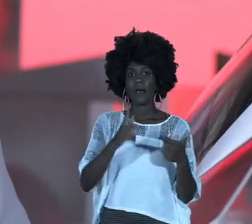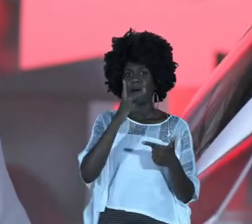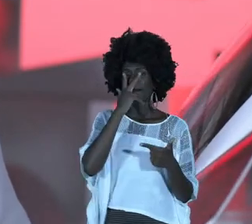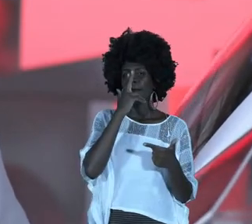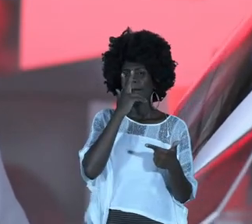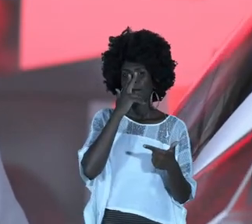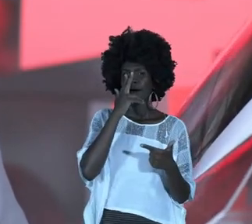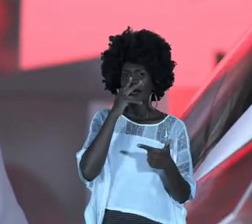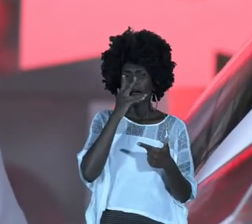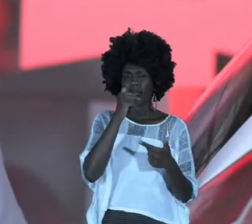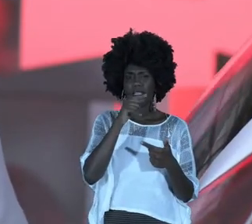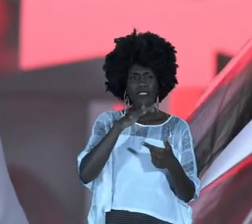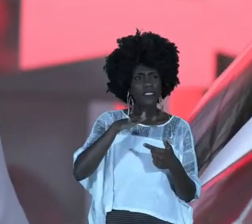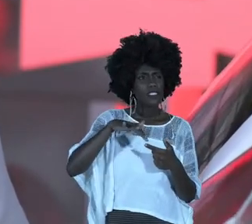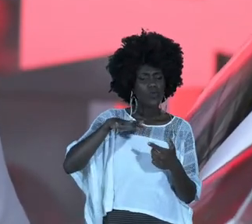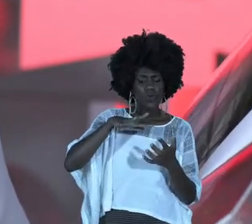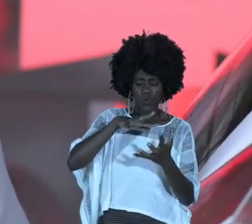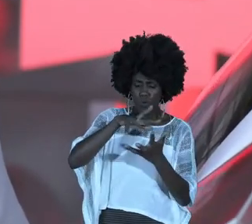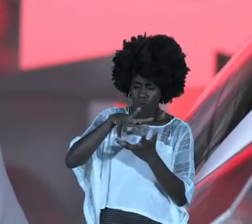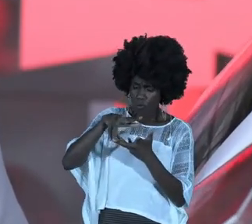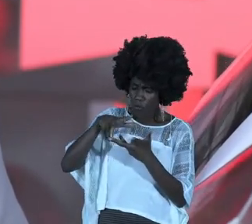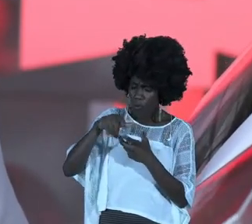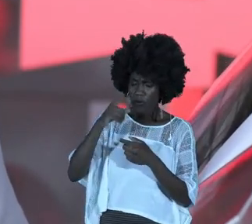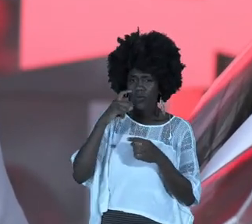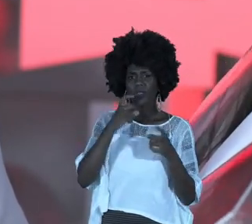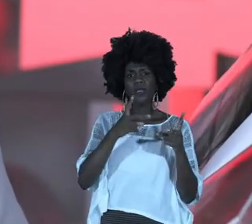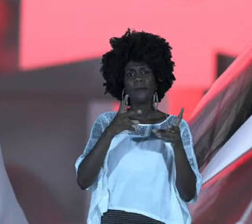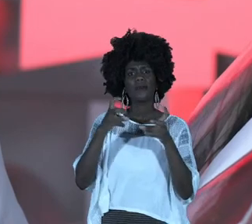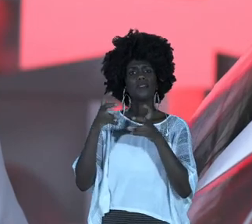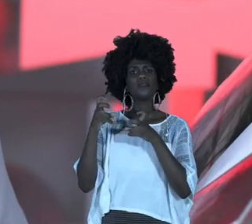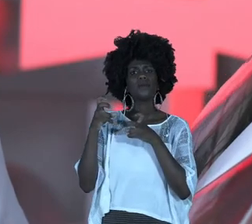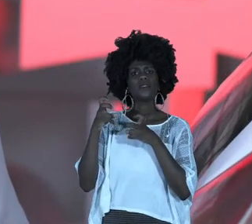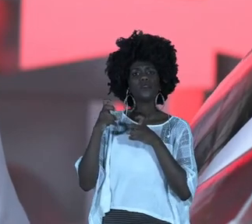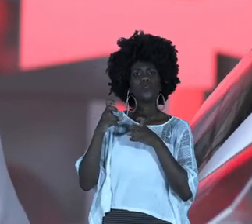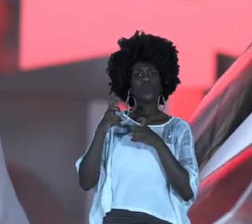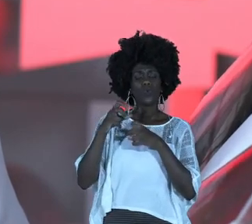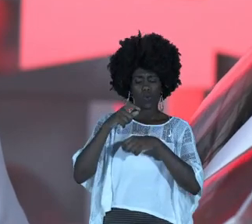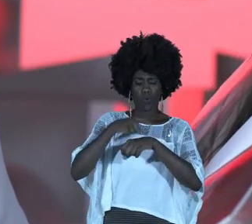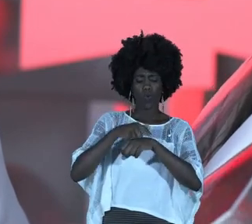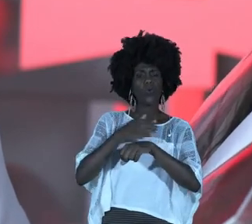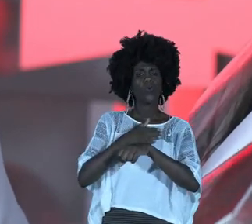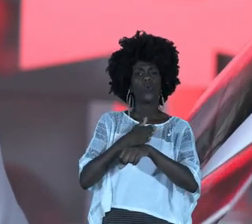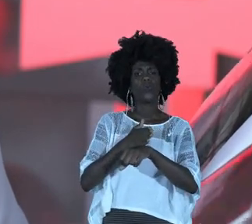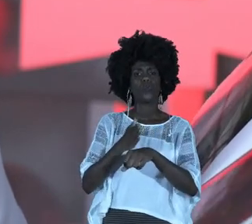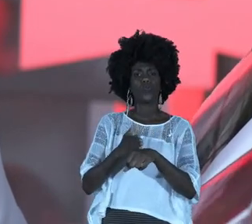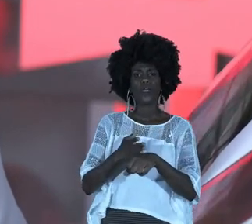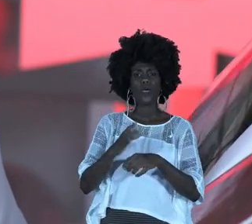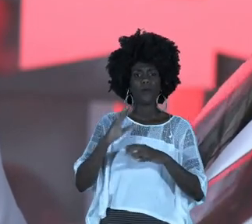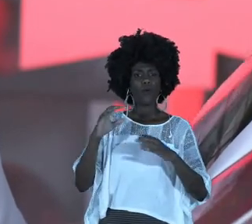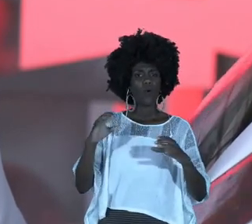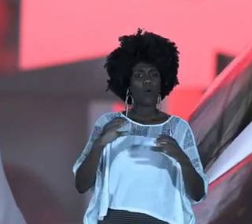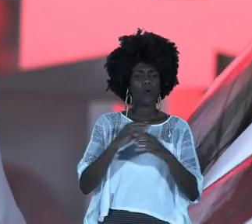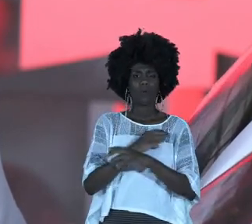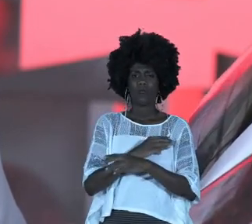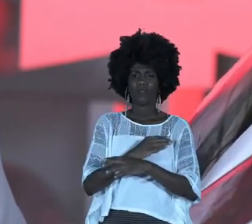mesquinho formigar do mundo e faz o tempo inteiriço, livre das lutas de cada